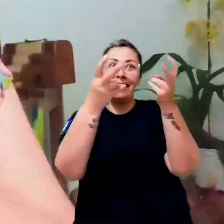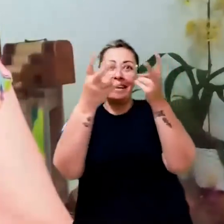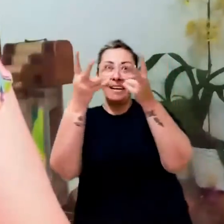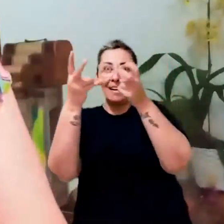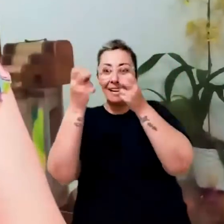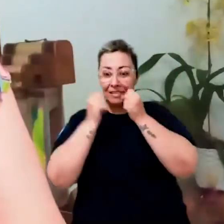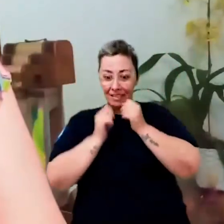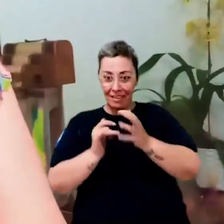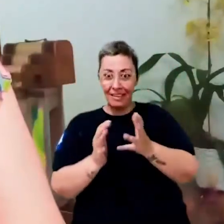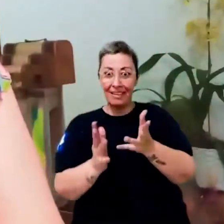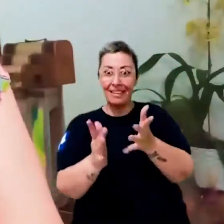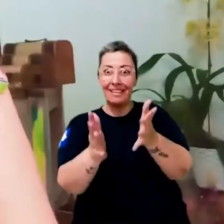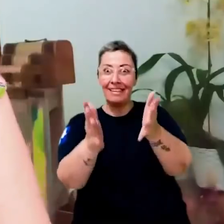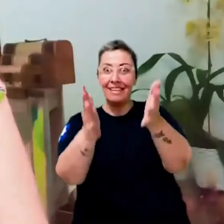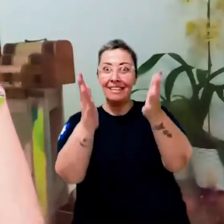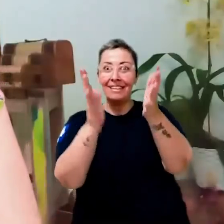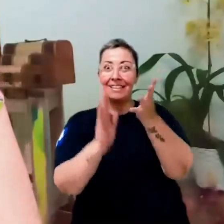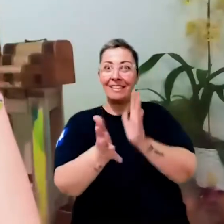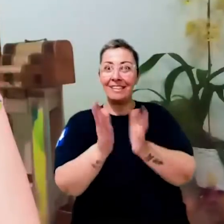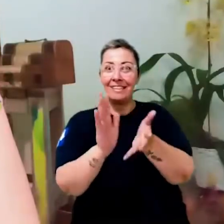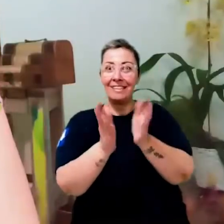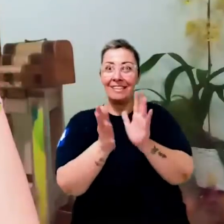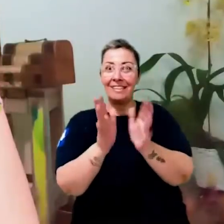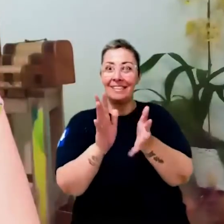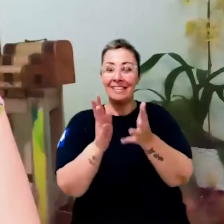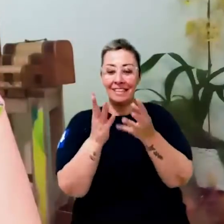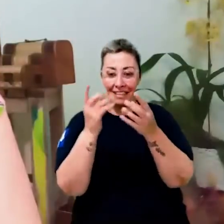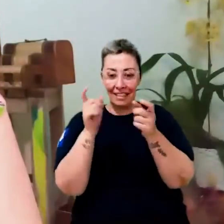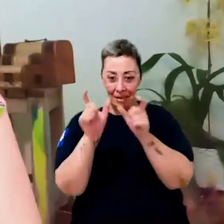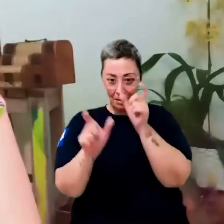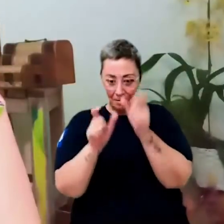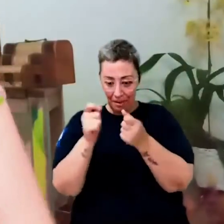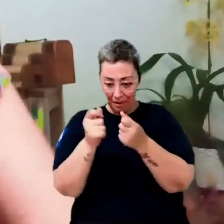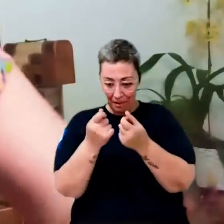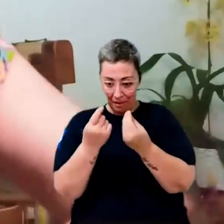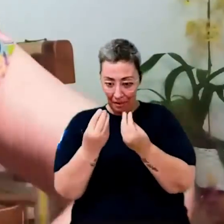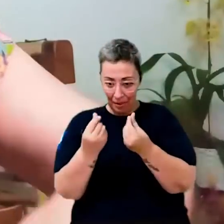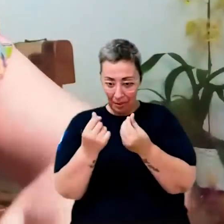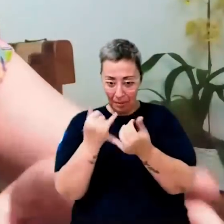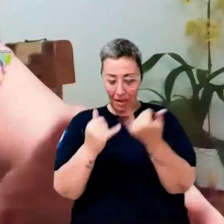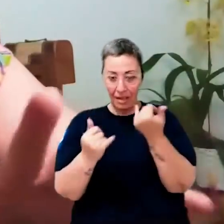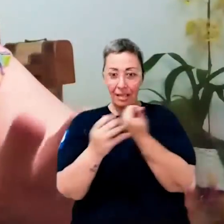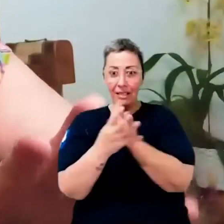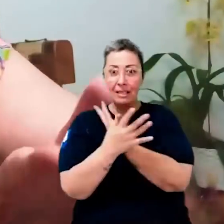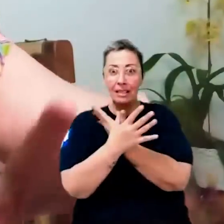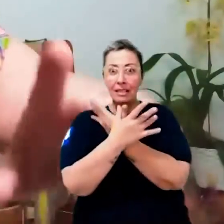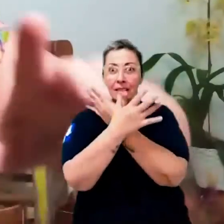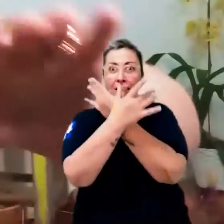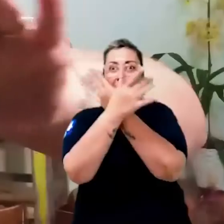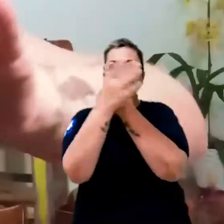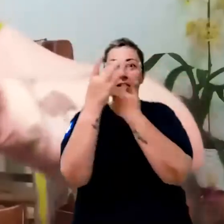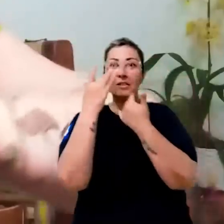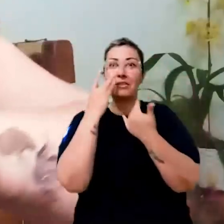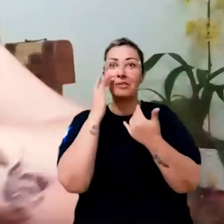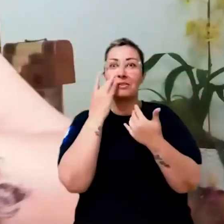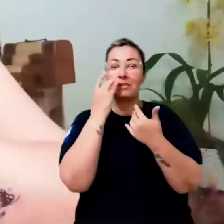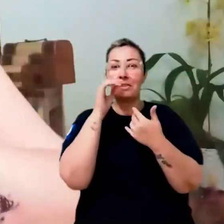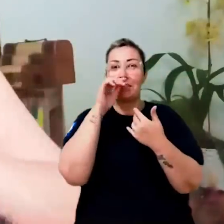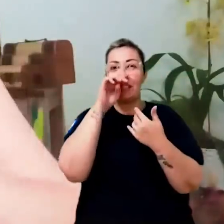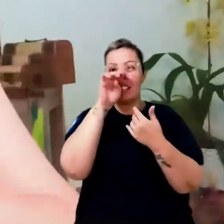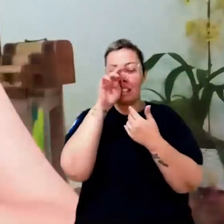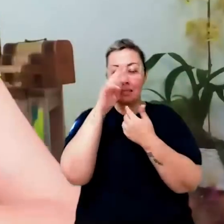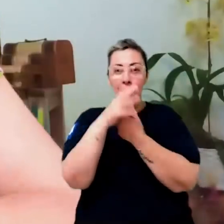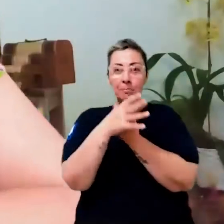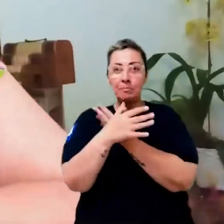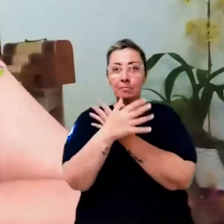para a boca. Palavras de seda são como borboletas douradas quando pousam no coração